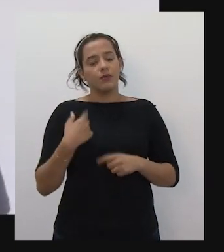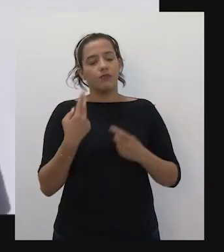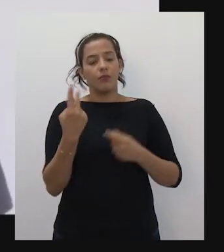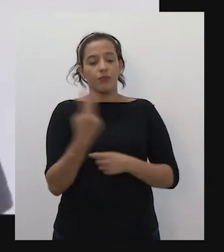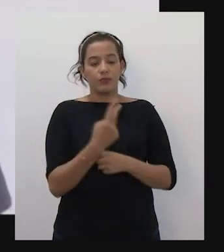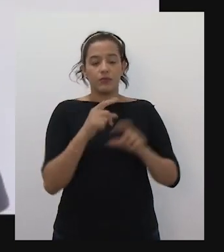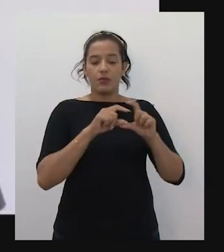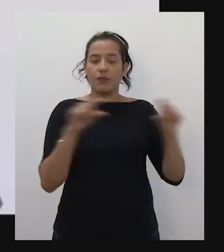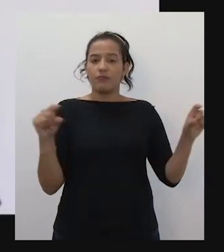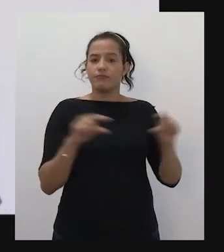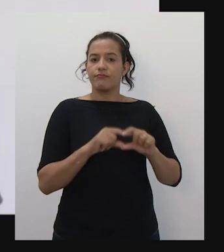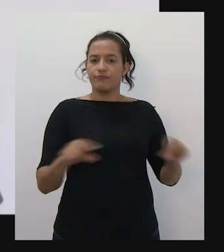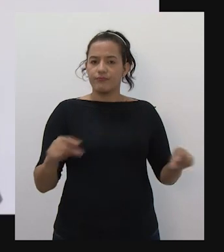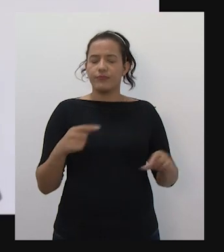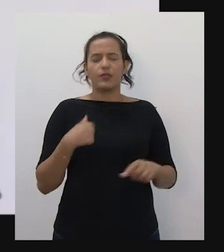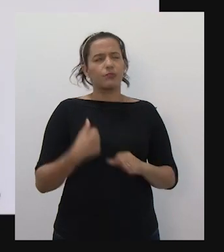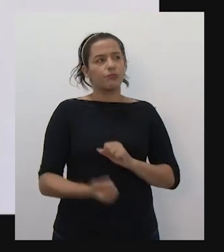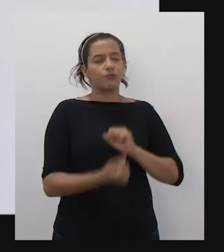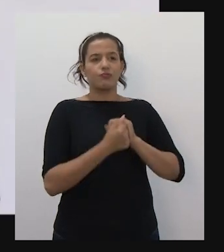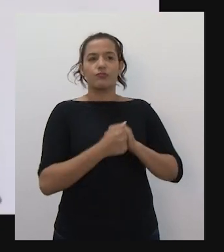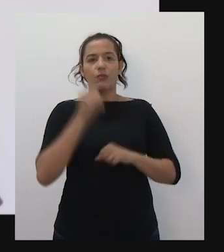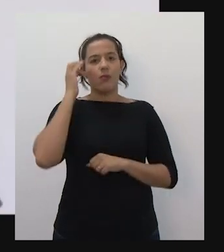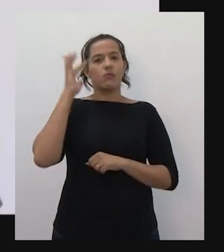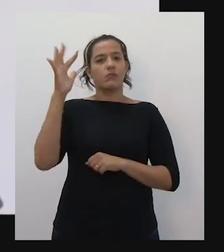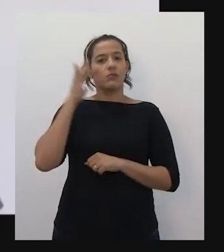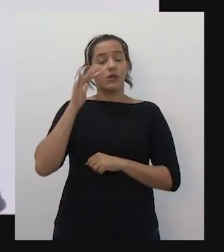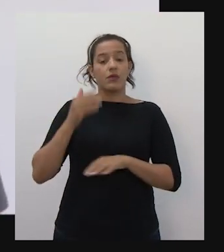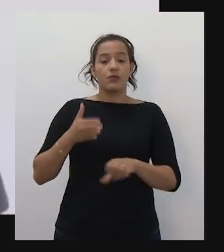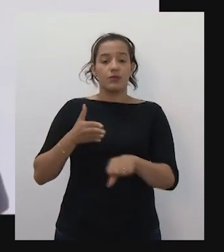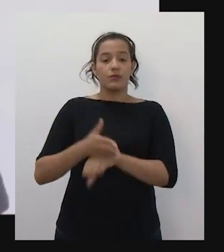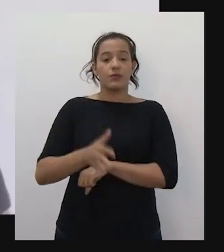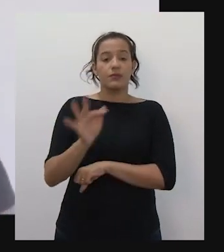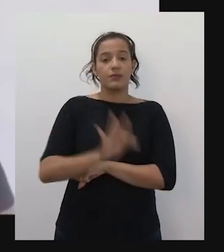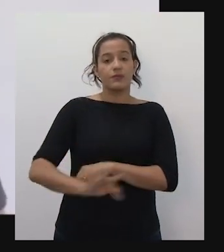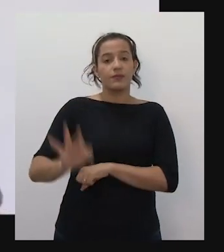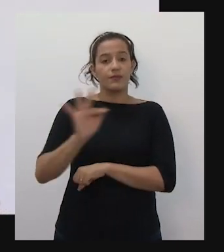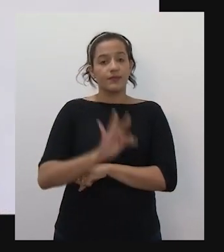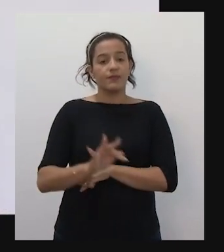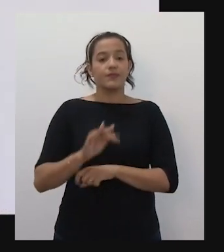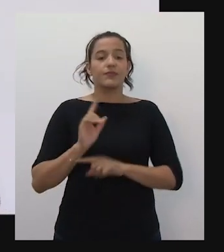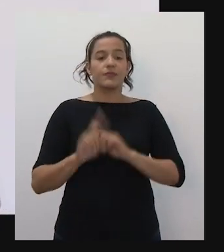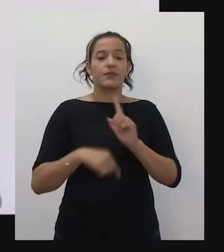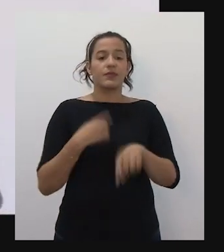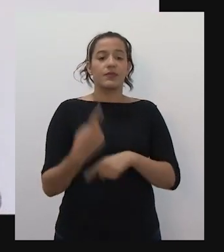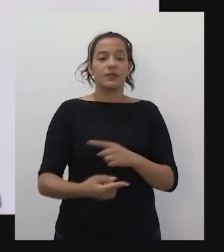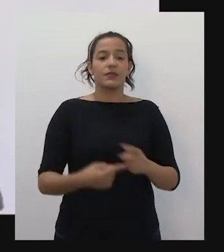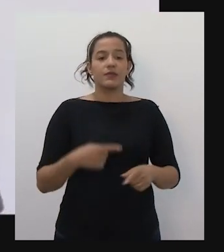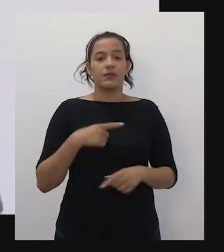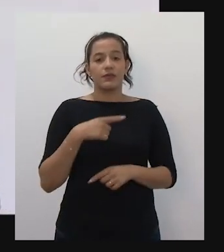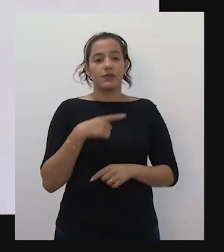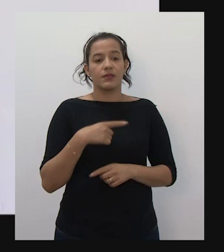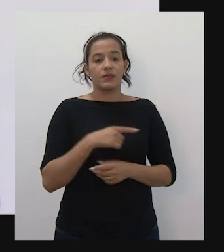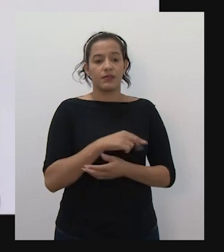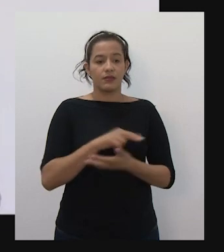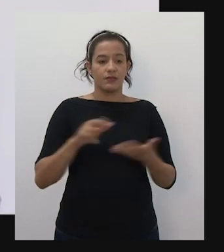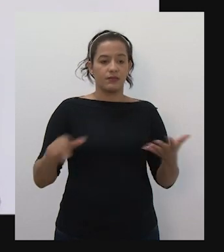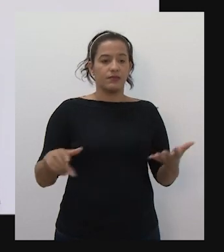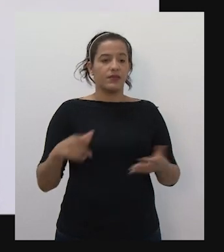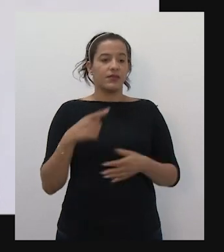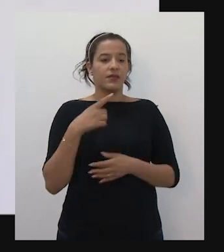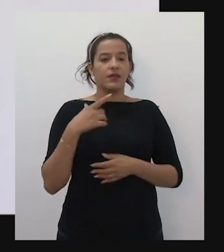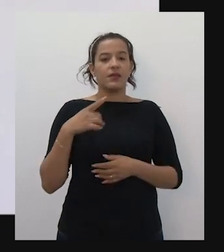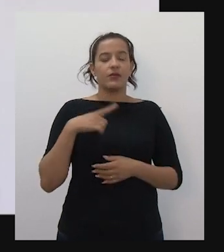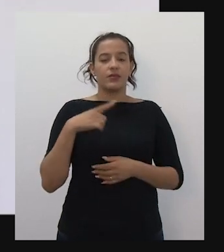comigo, e quando me formei, a minha primeira experiência foi numa entidade filantrópica que trabalha com crianças